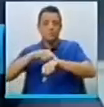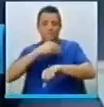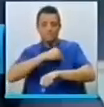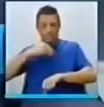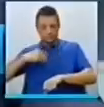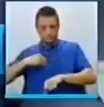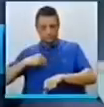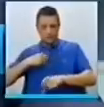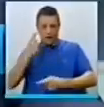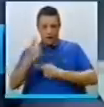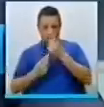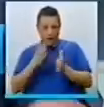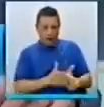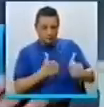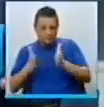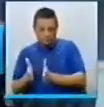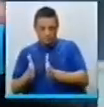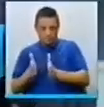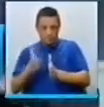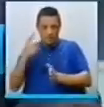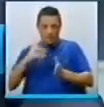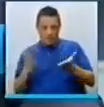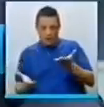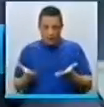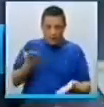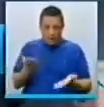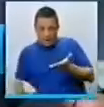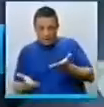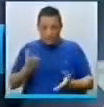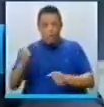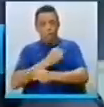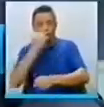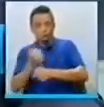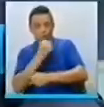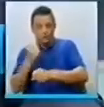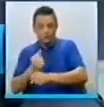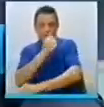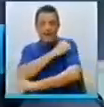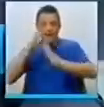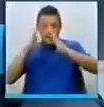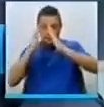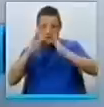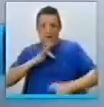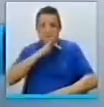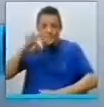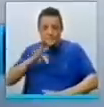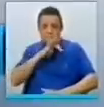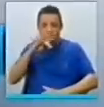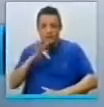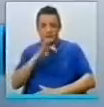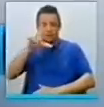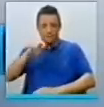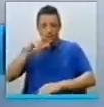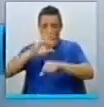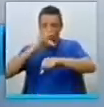Há alguma vertente para esse equilíbrio de de funções em casa e na família eh em relação aos